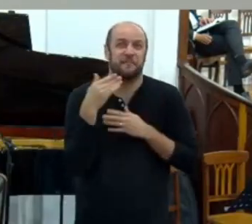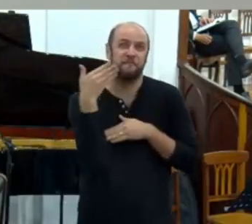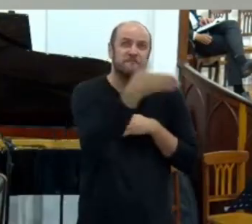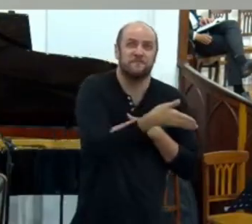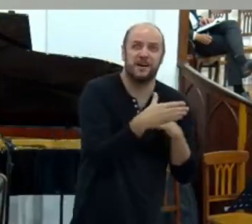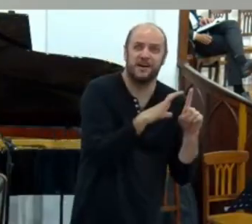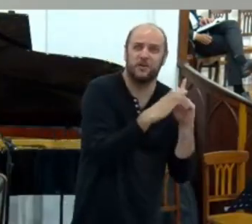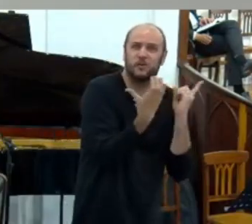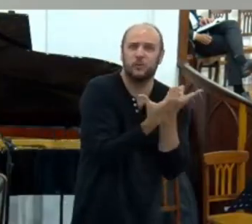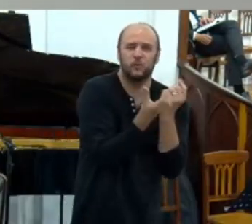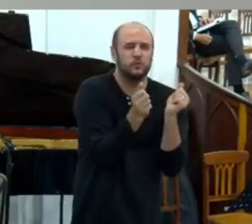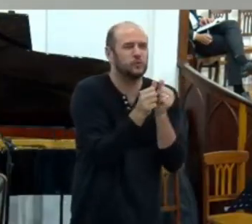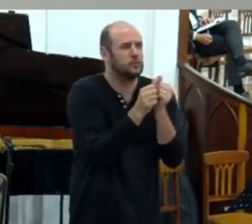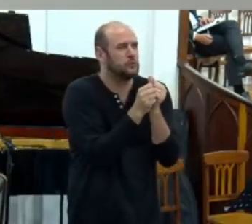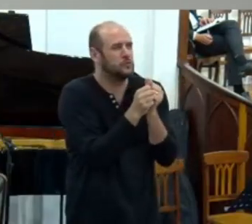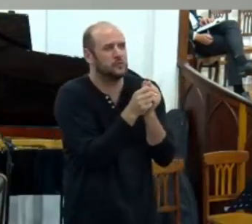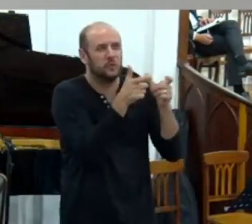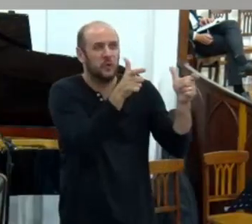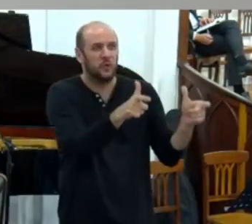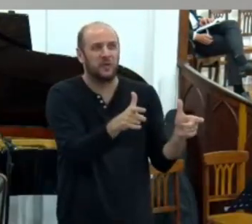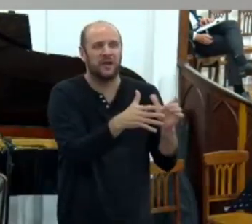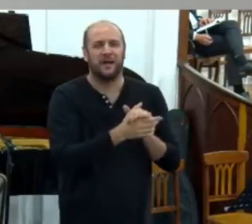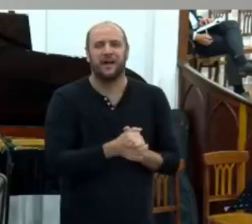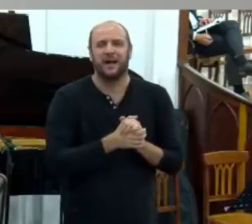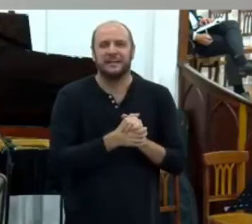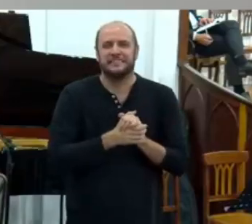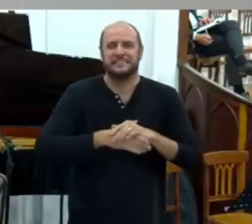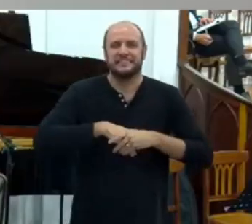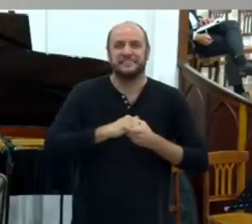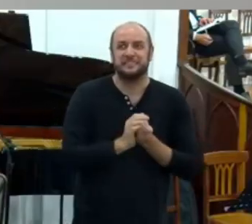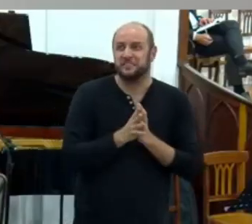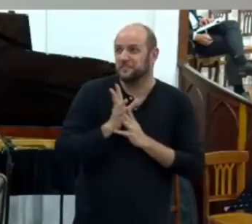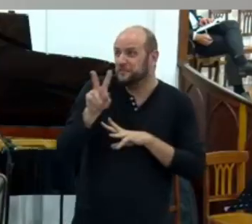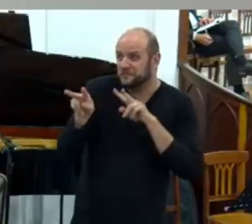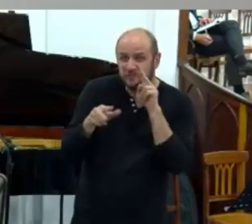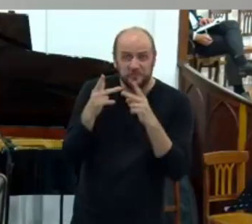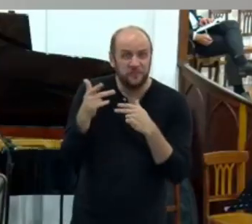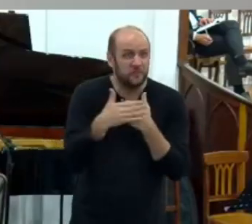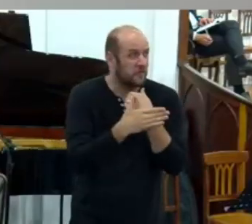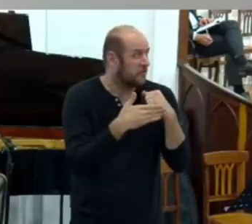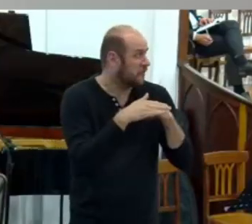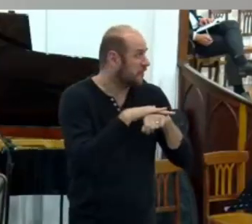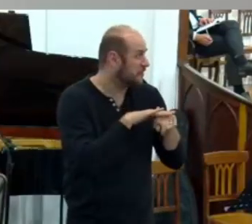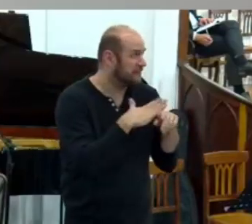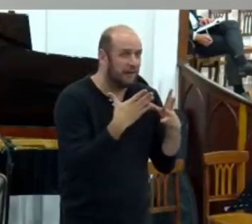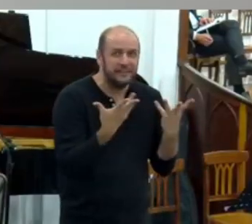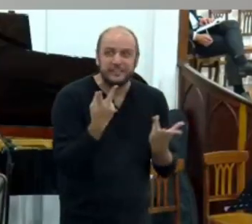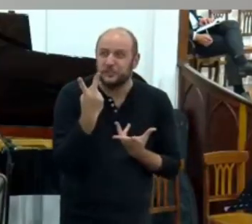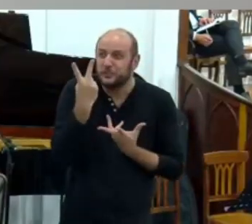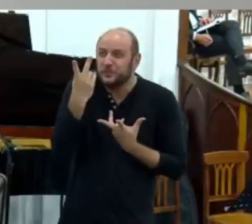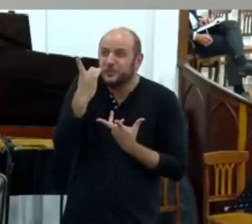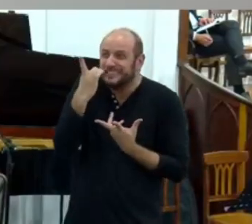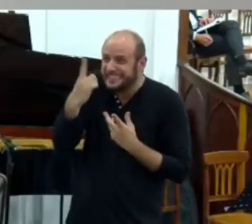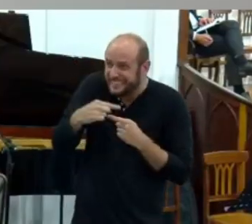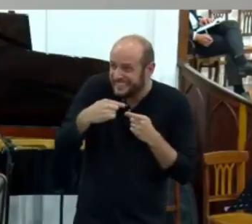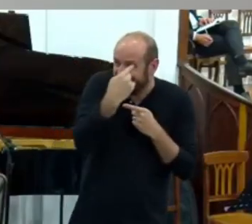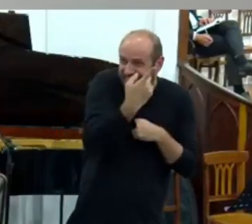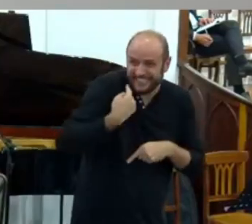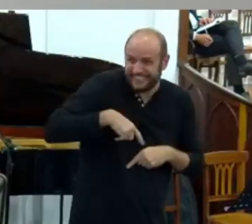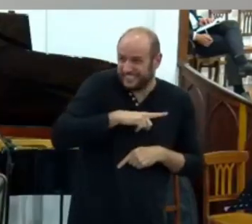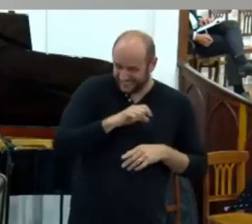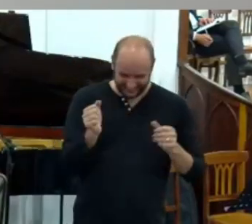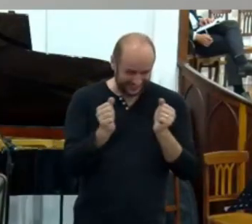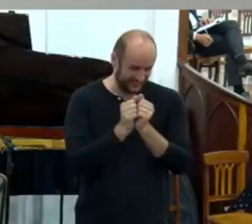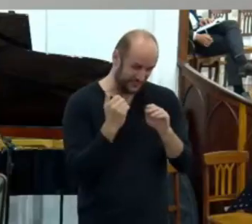solene, no ajuntamento santo. E ele olhava para os irmãos e ele dizia: olha, só faltam 2 dias para nós